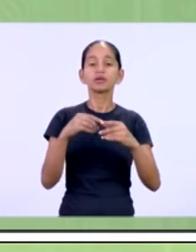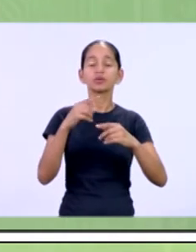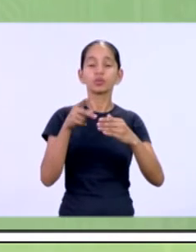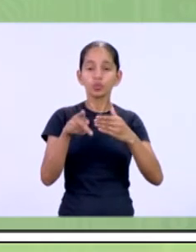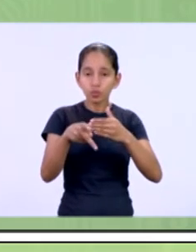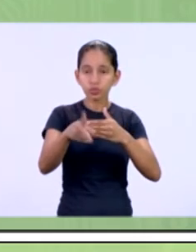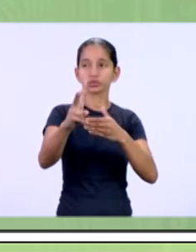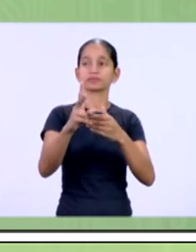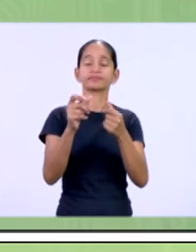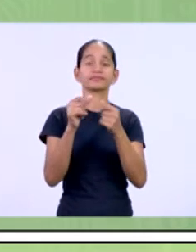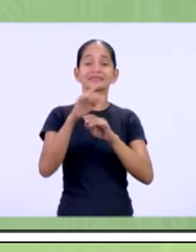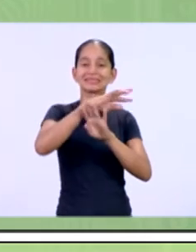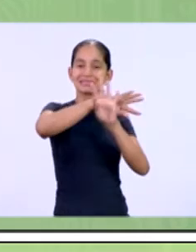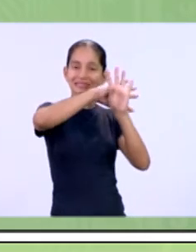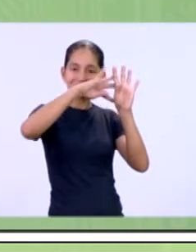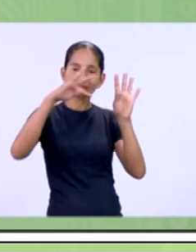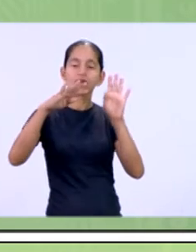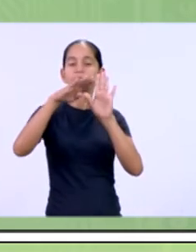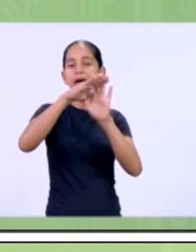tenho toda a minha tributação